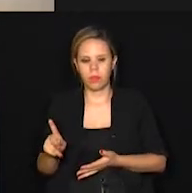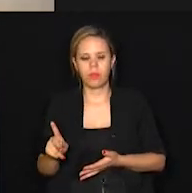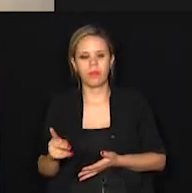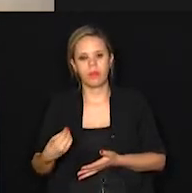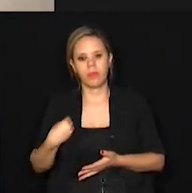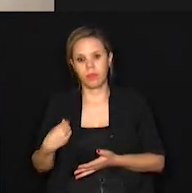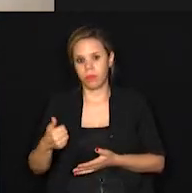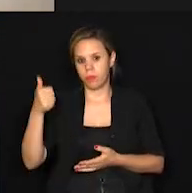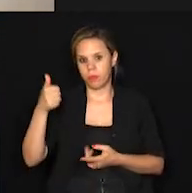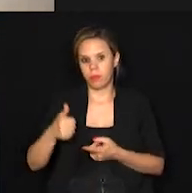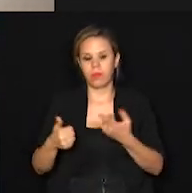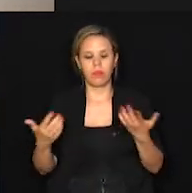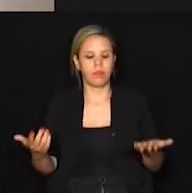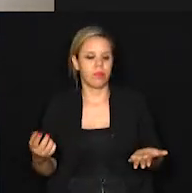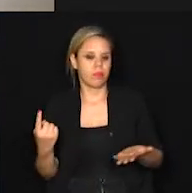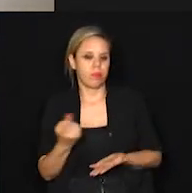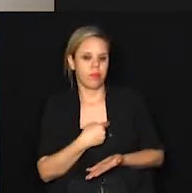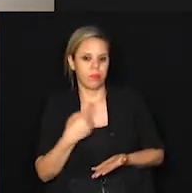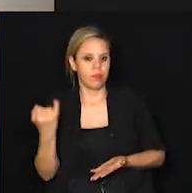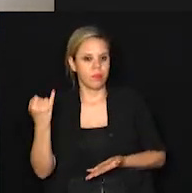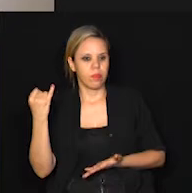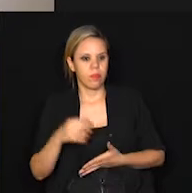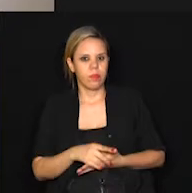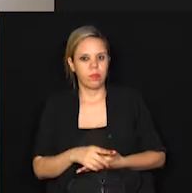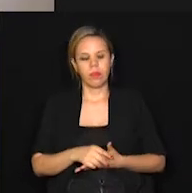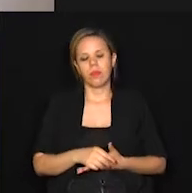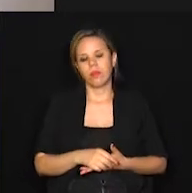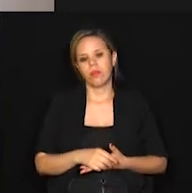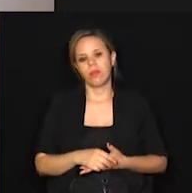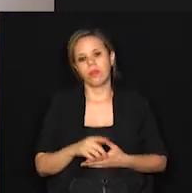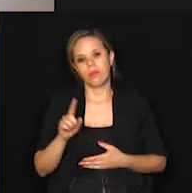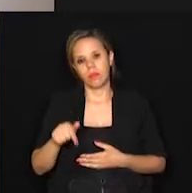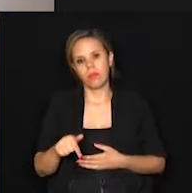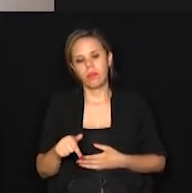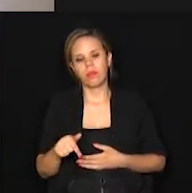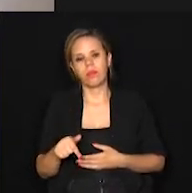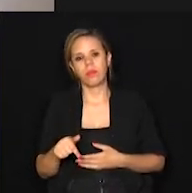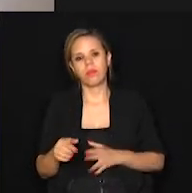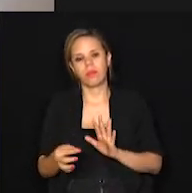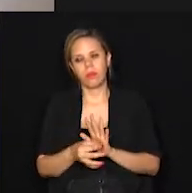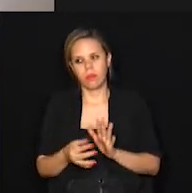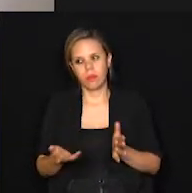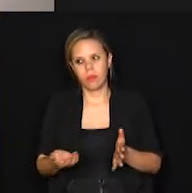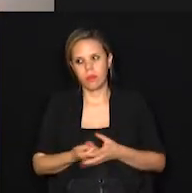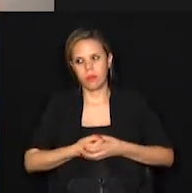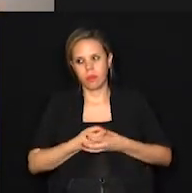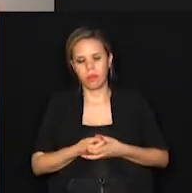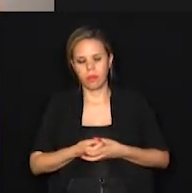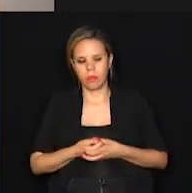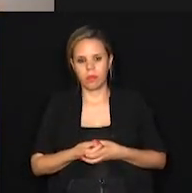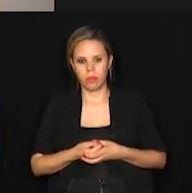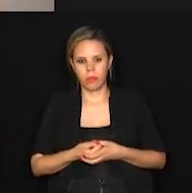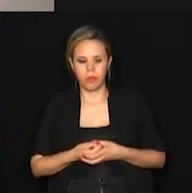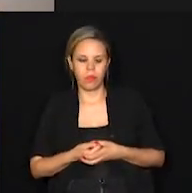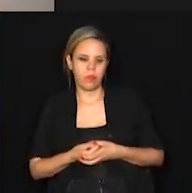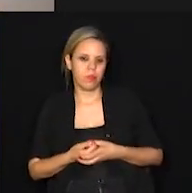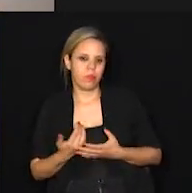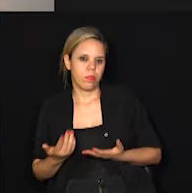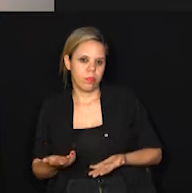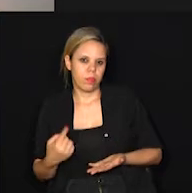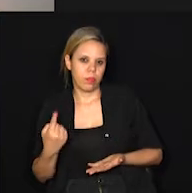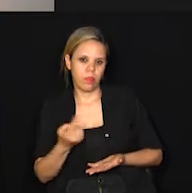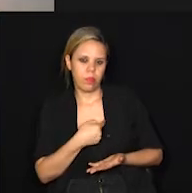primeiro lugar. Então, para nós é muito importante esse posicionamento. E tanto é que